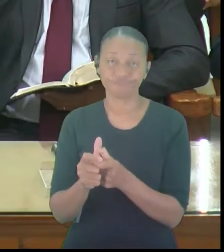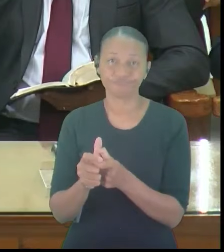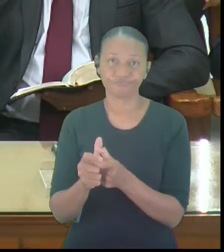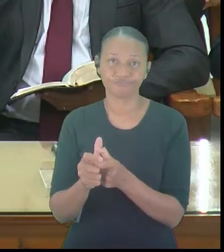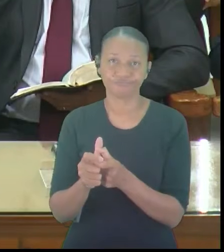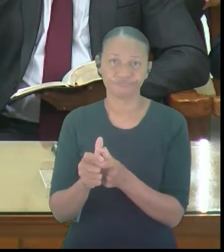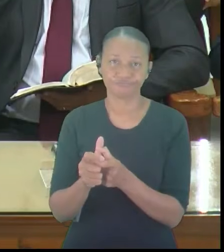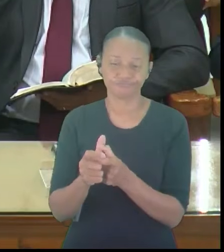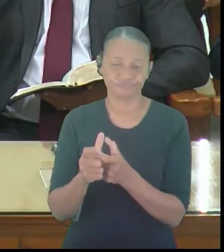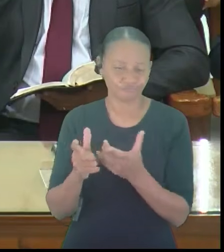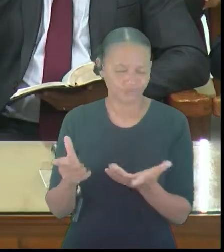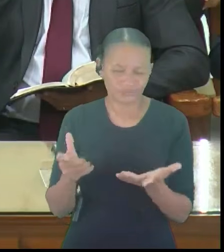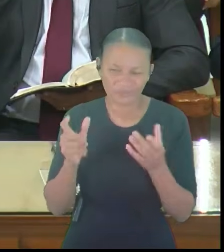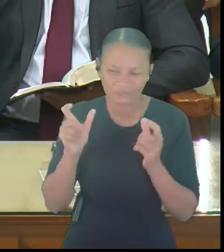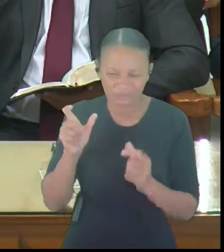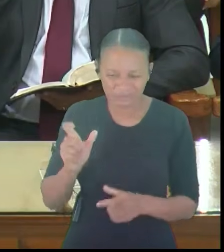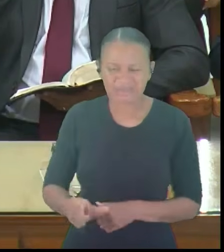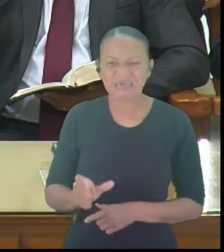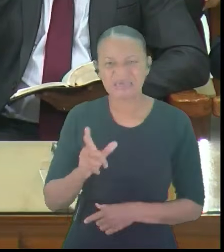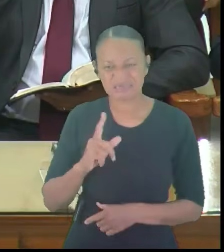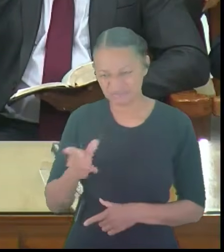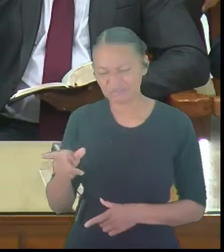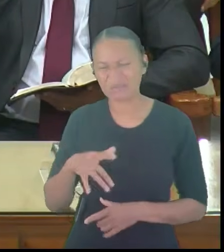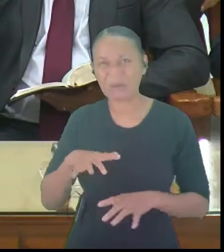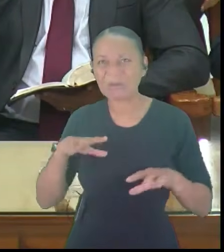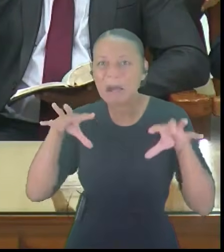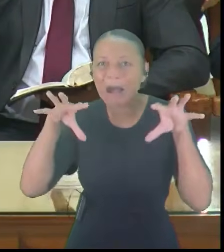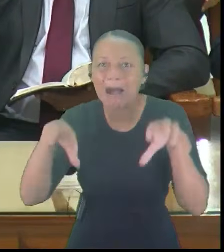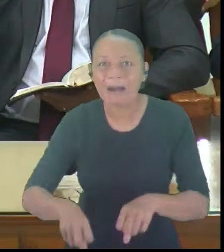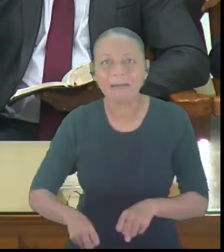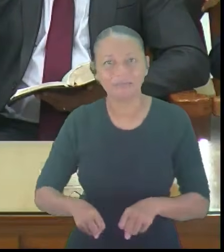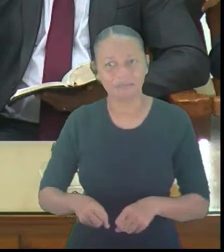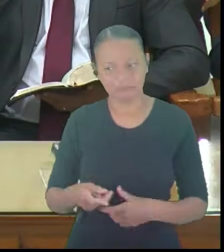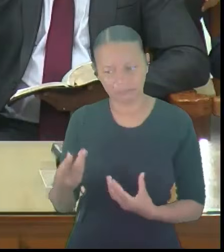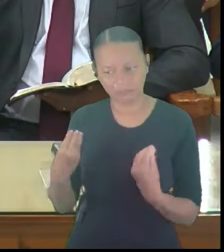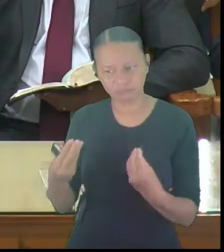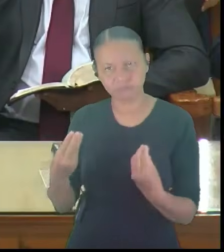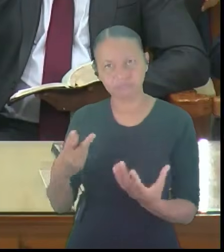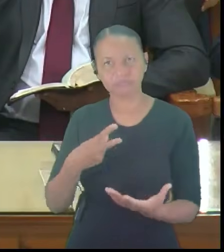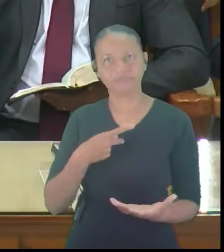Isto não é uma sombra, é um mal assombrado.